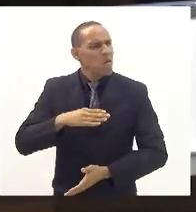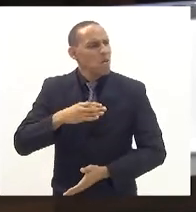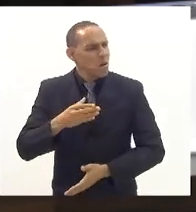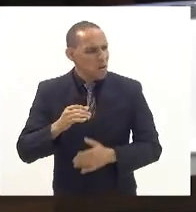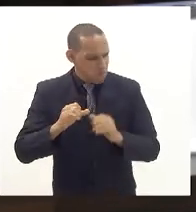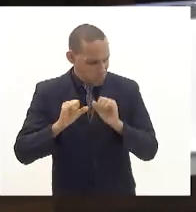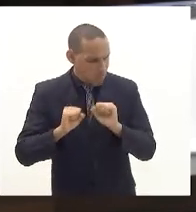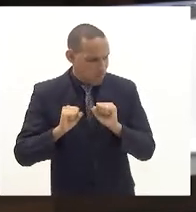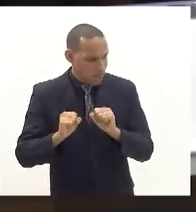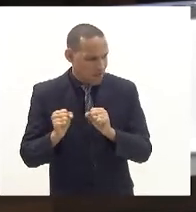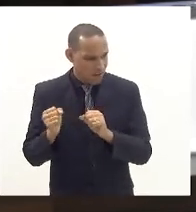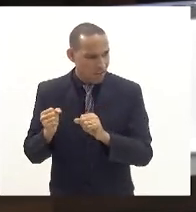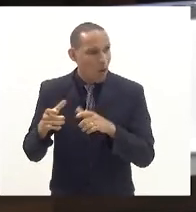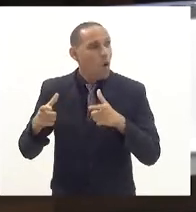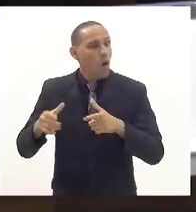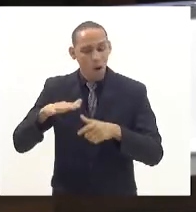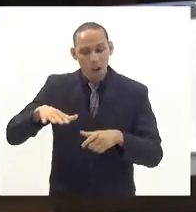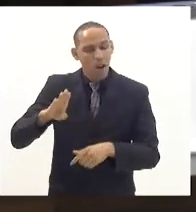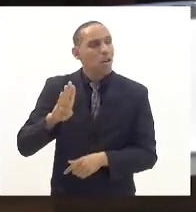Fluminense